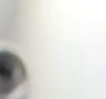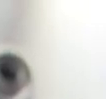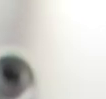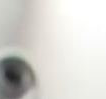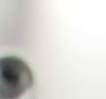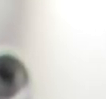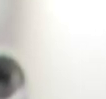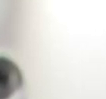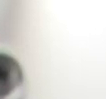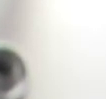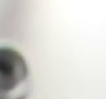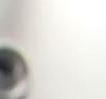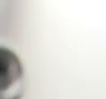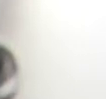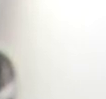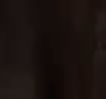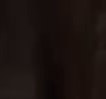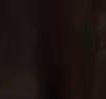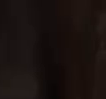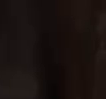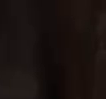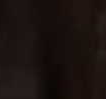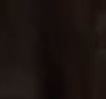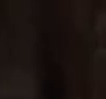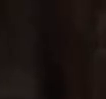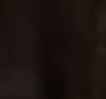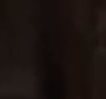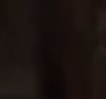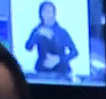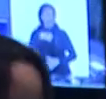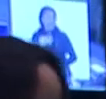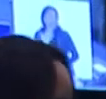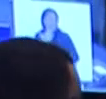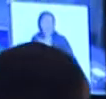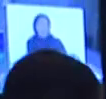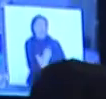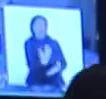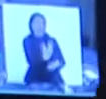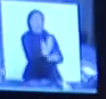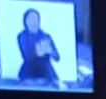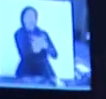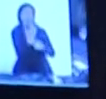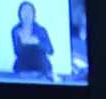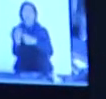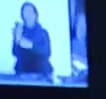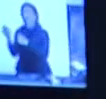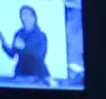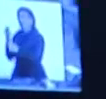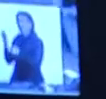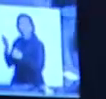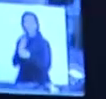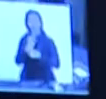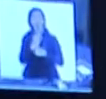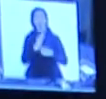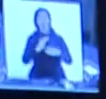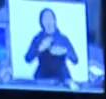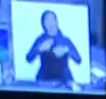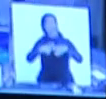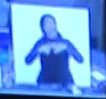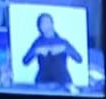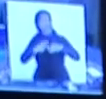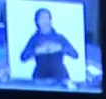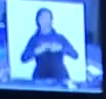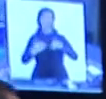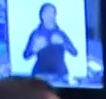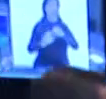Paulo e Lucinha foi aprovado e segue para a análise do governador. Votada a proposta que altera a lei sobre instalação de